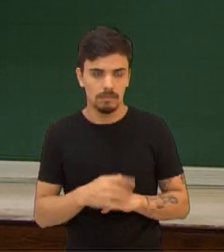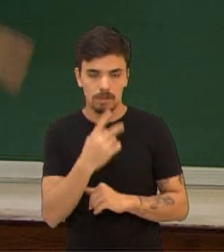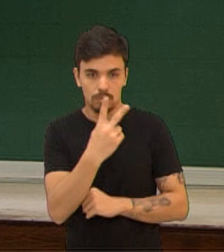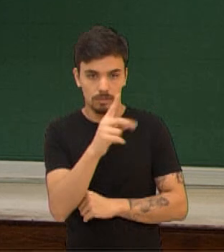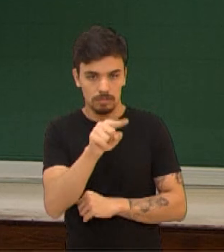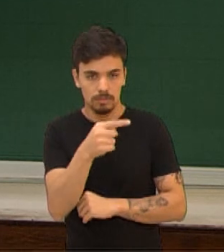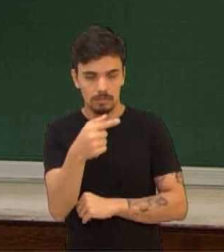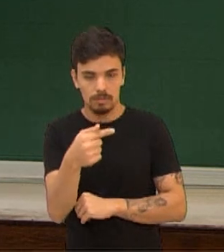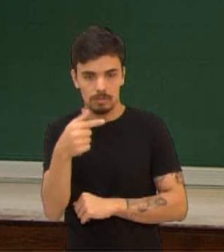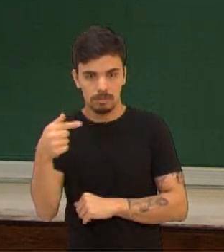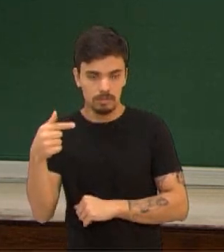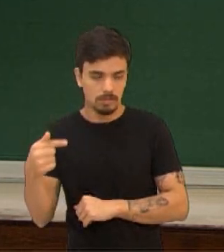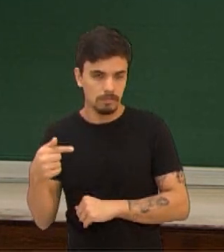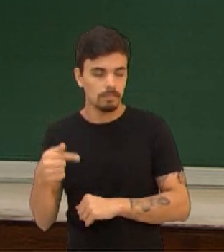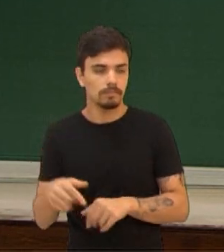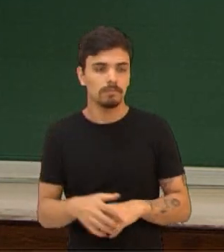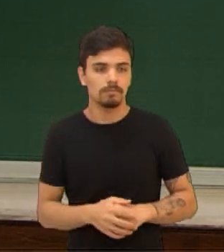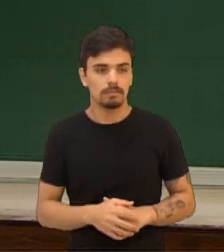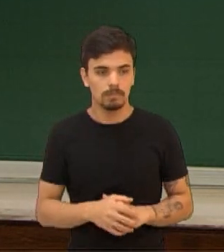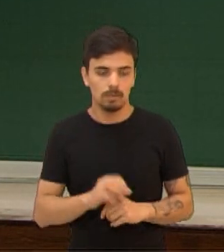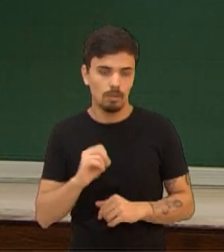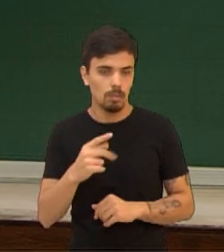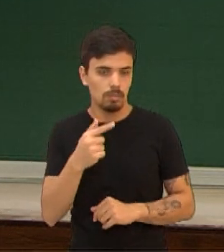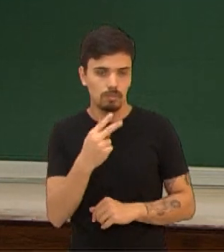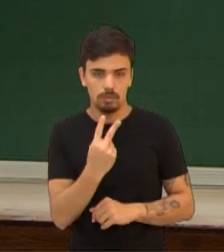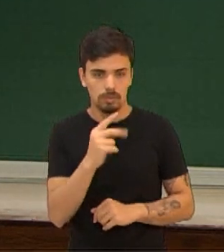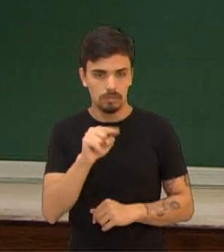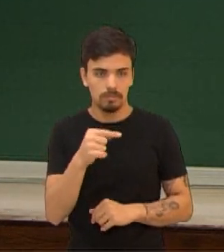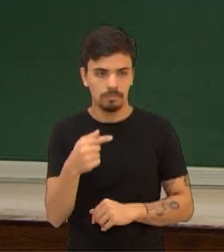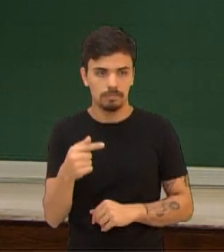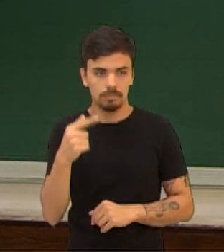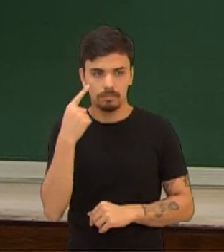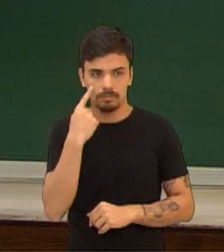2,7, e aí eu vou ter o valor